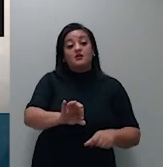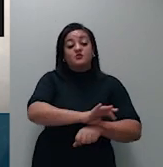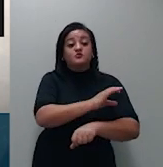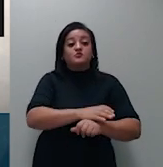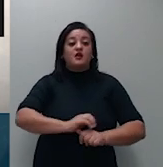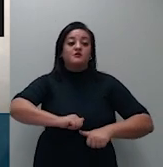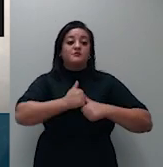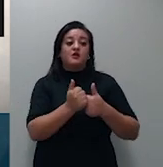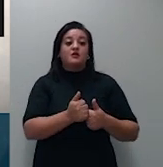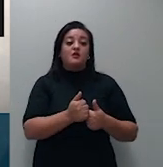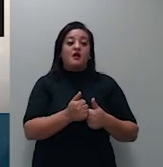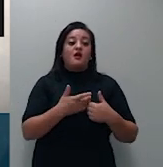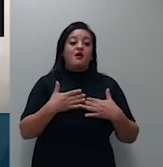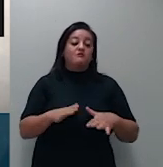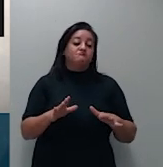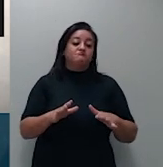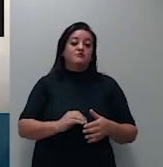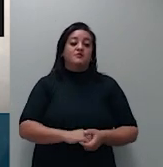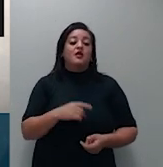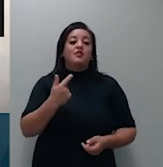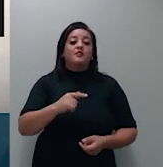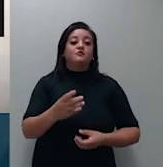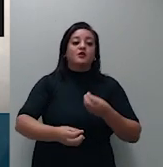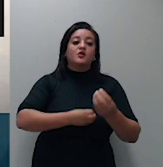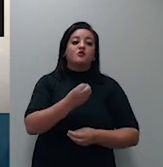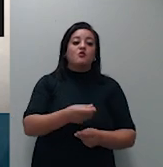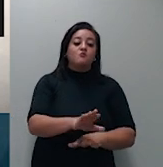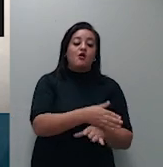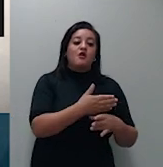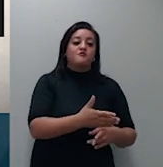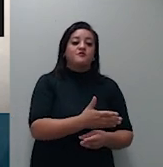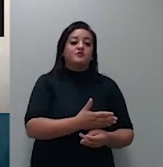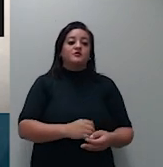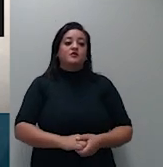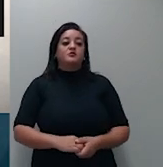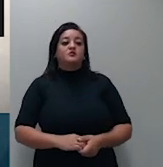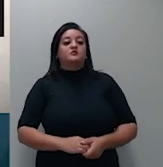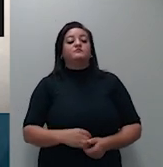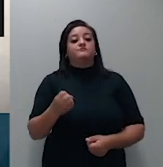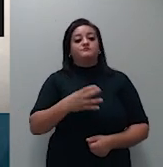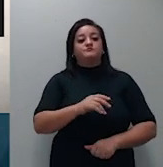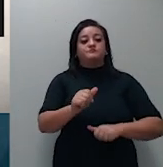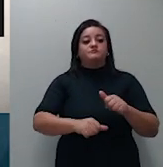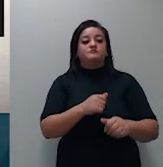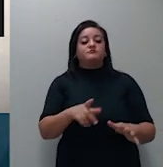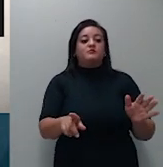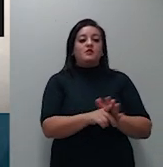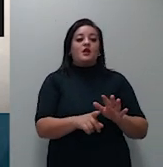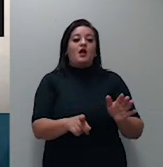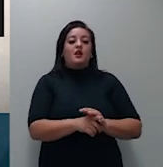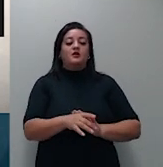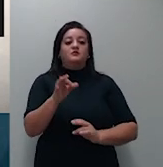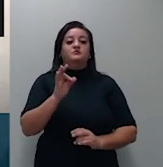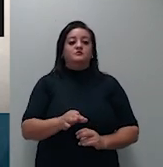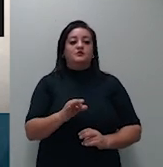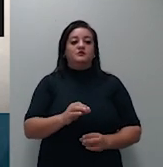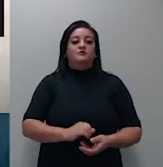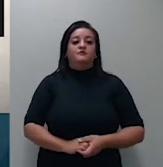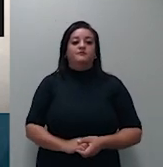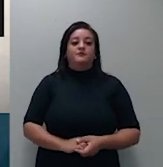créditos na recuperação é ope legis não tendo como se afastar a sua novação a lei é